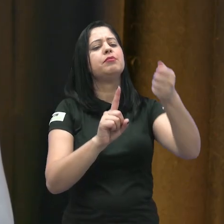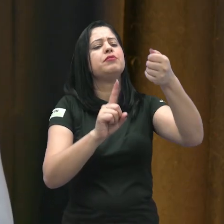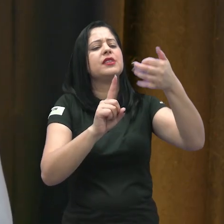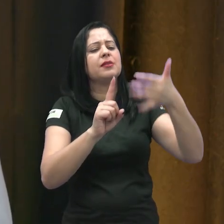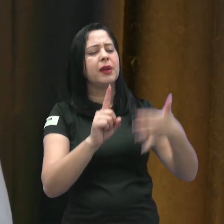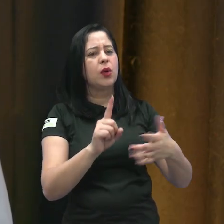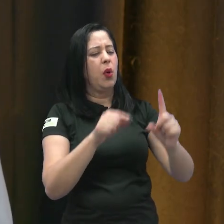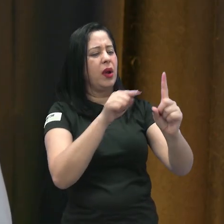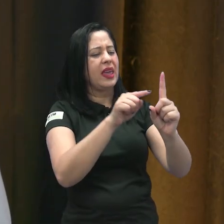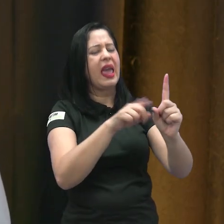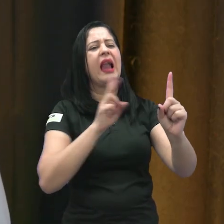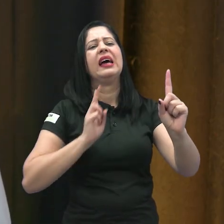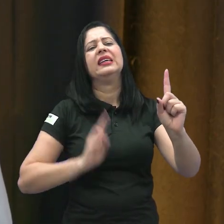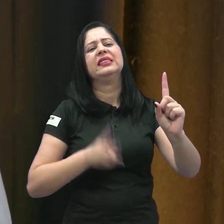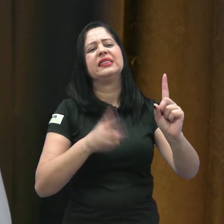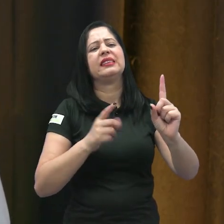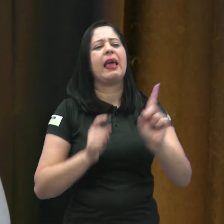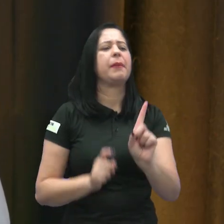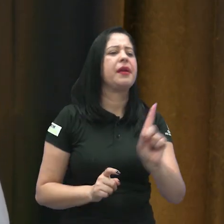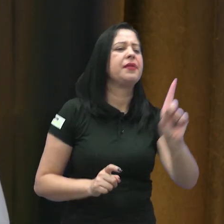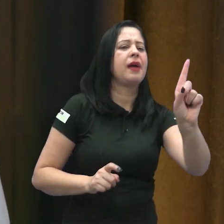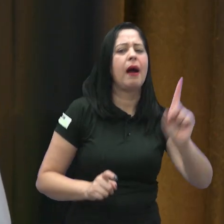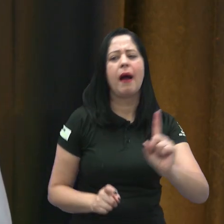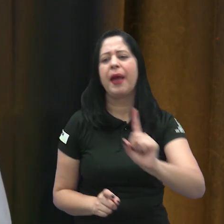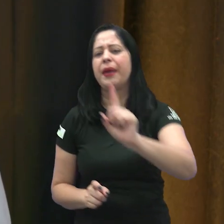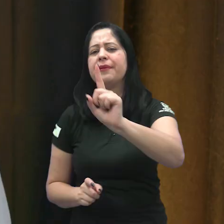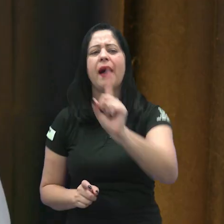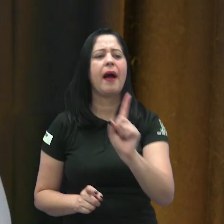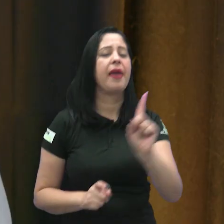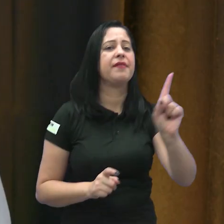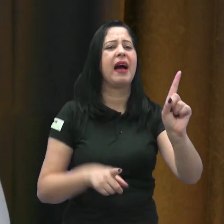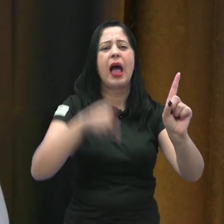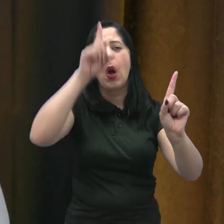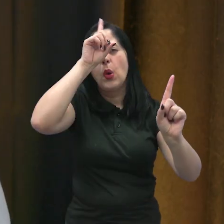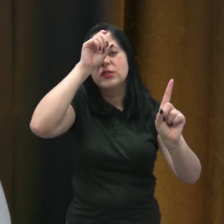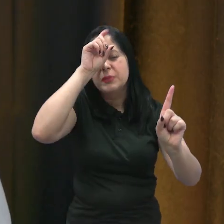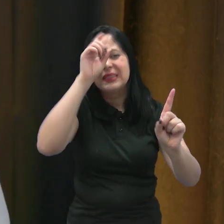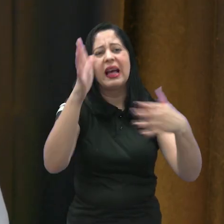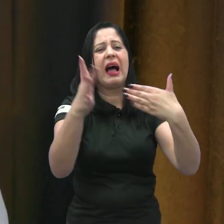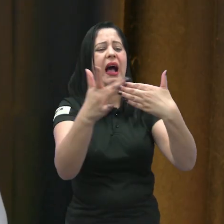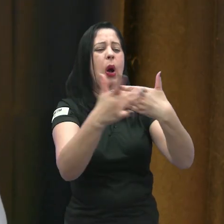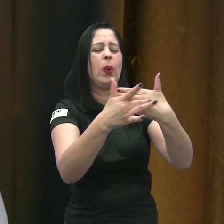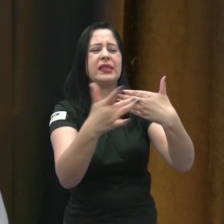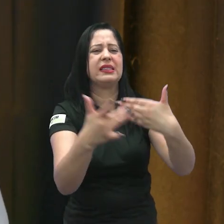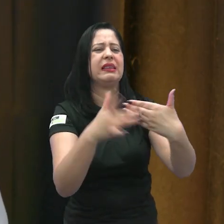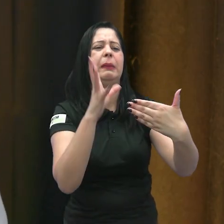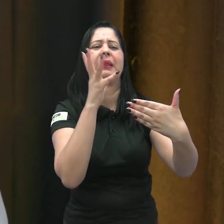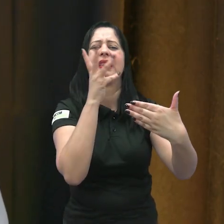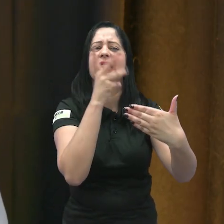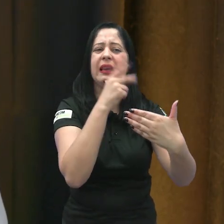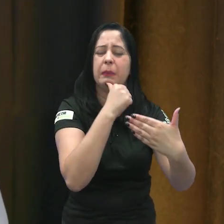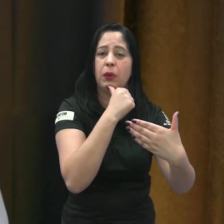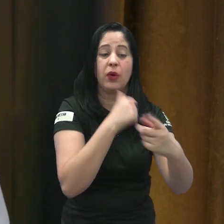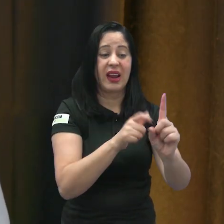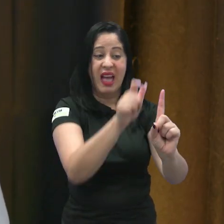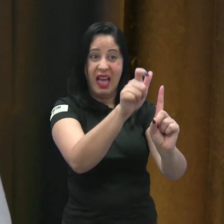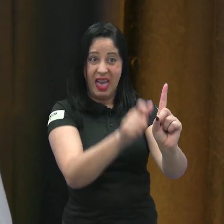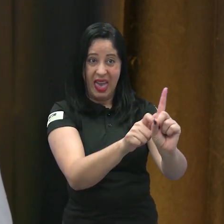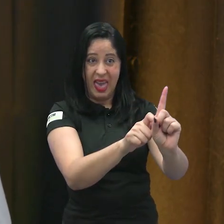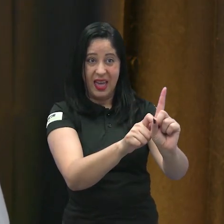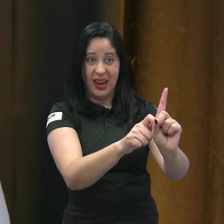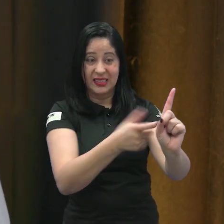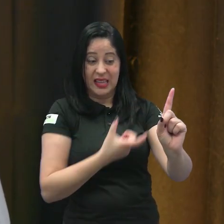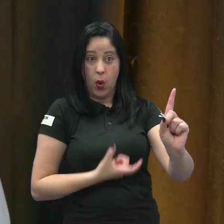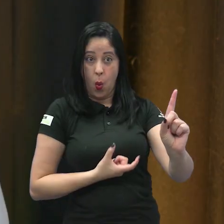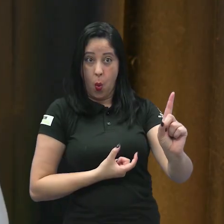para a gente as indas e vindas, as esperas que ela, né, tanto esperava por um exame, por uma consulta, que ela